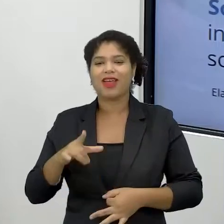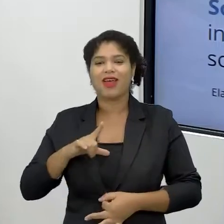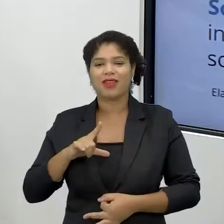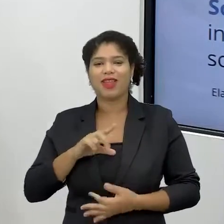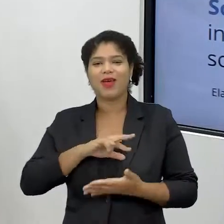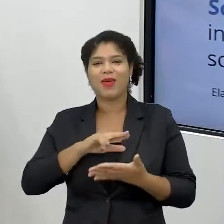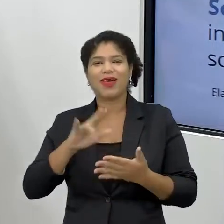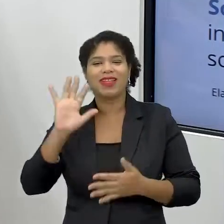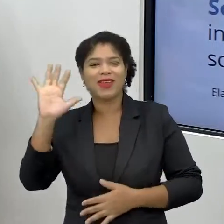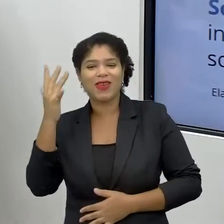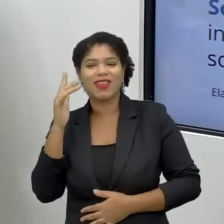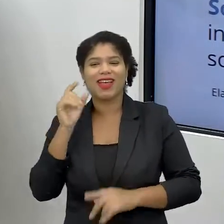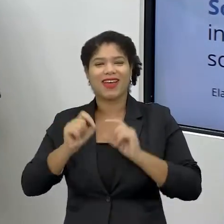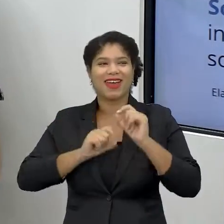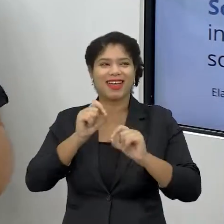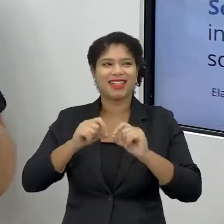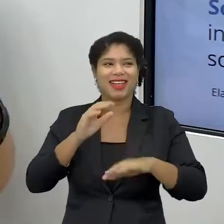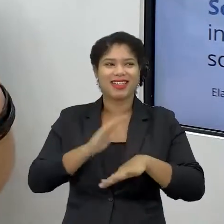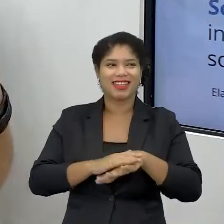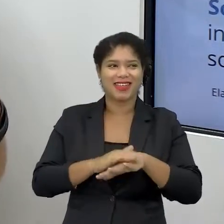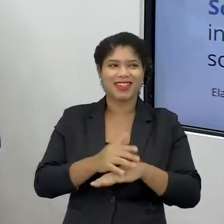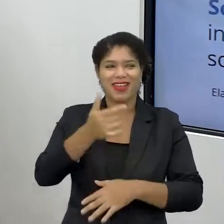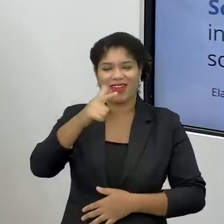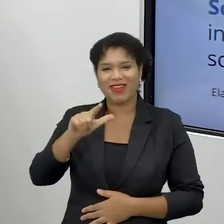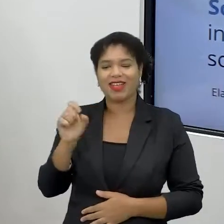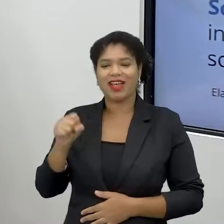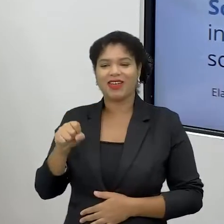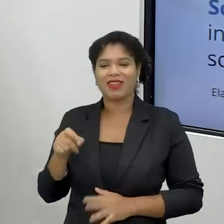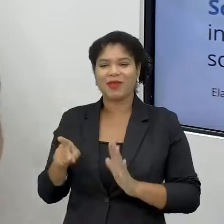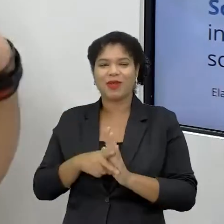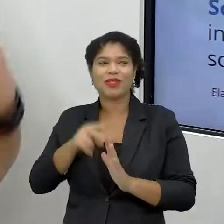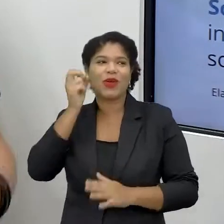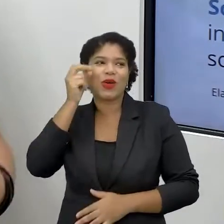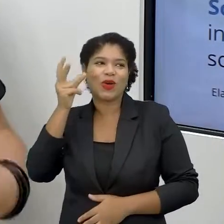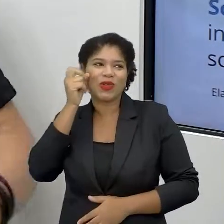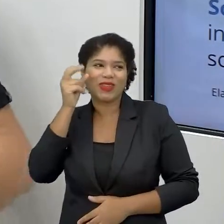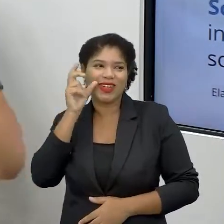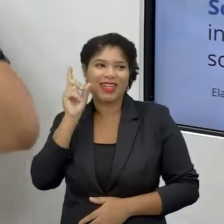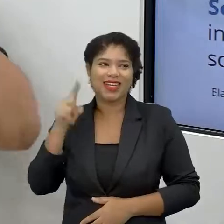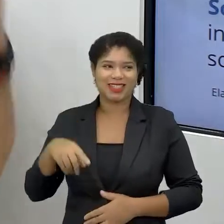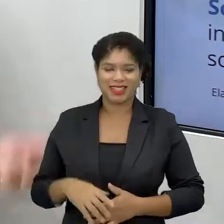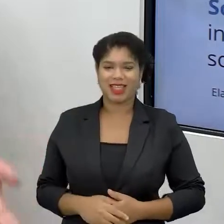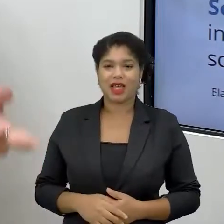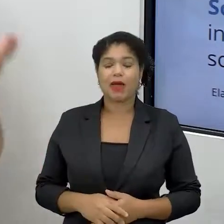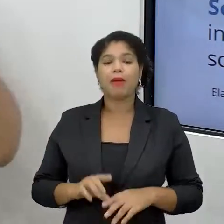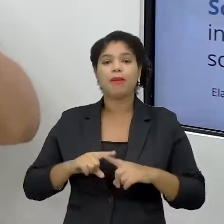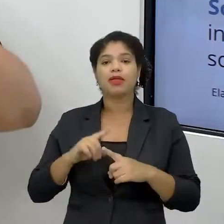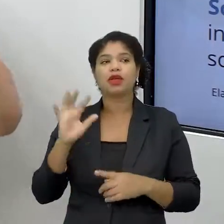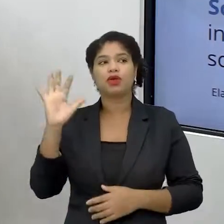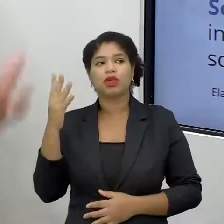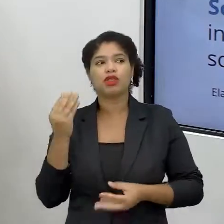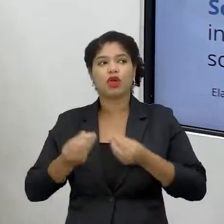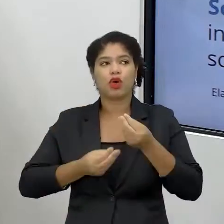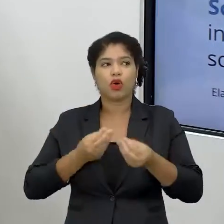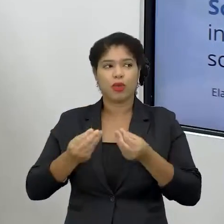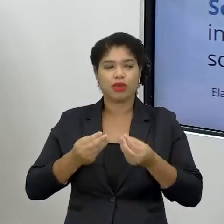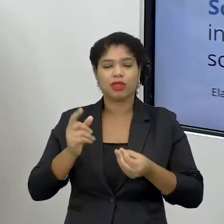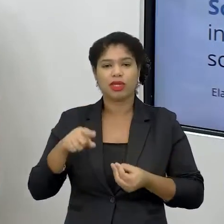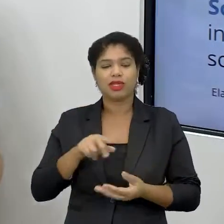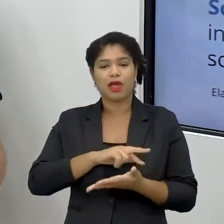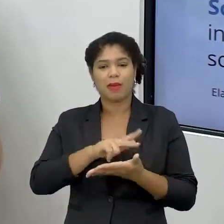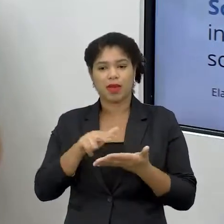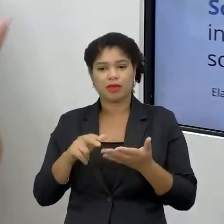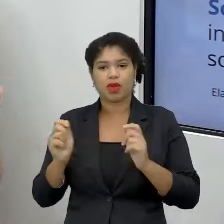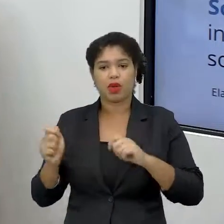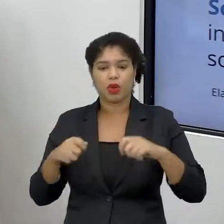o que acontece? A gente falou muito sobre como a cultura, ela acontece ao mesmo tempo em várias áreas,